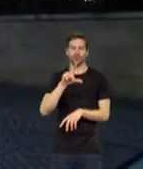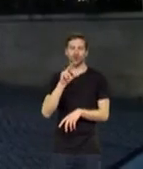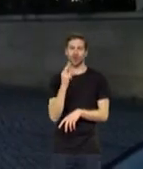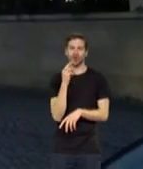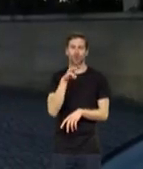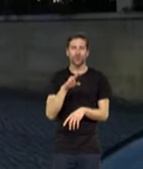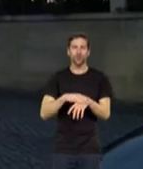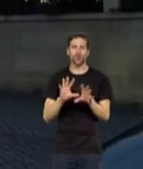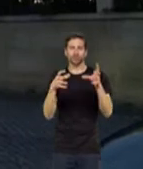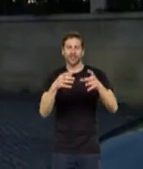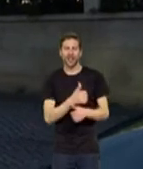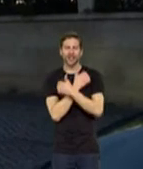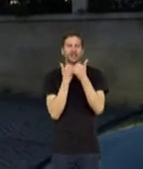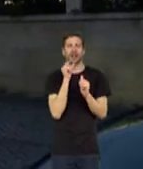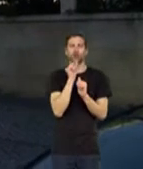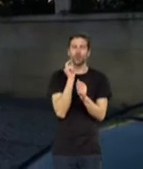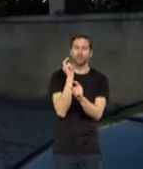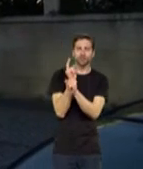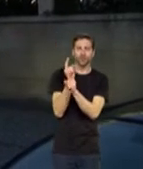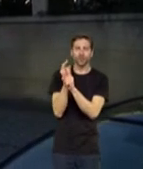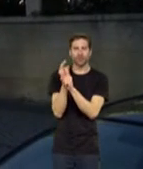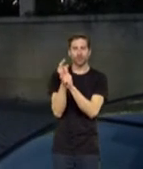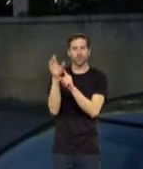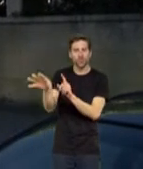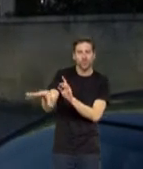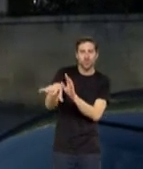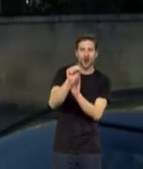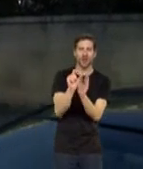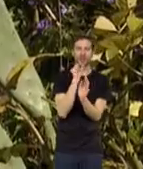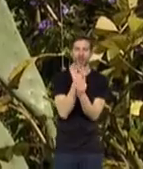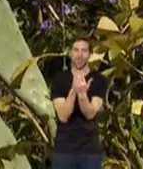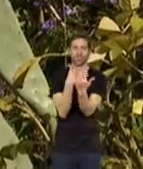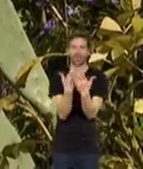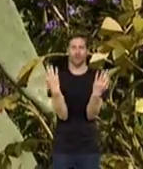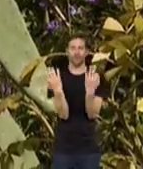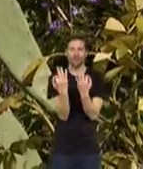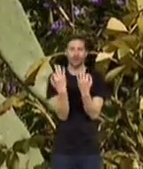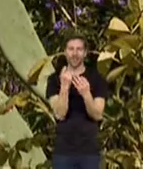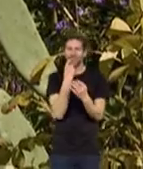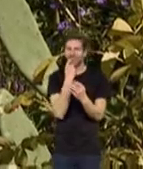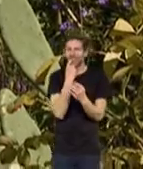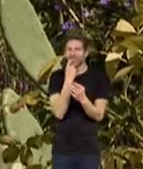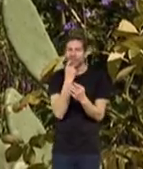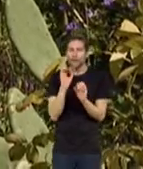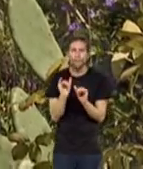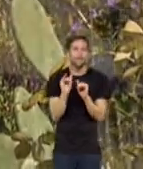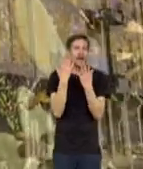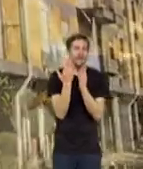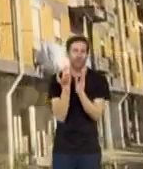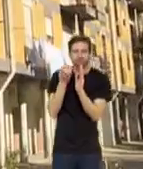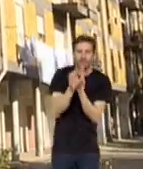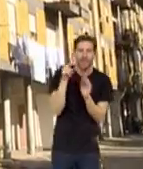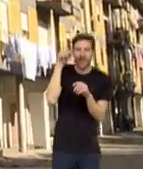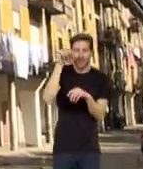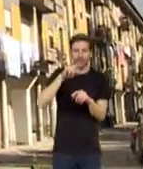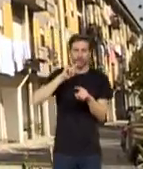esta designação para identificar esta zona residencial. A primeira pedra é aqui, em 1964, este é